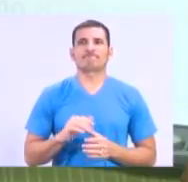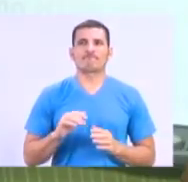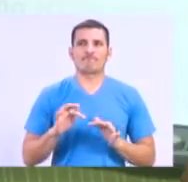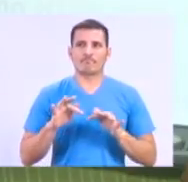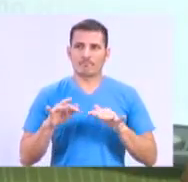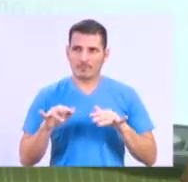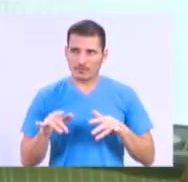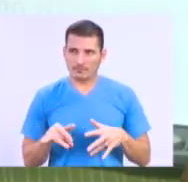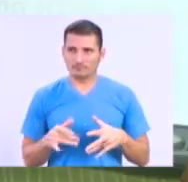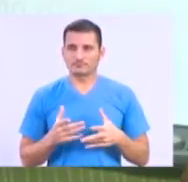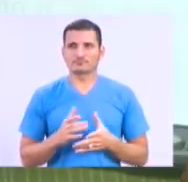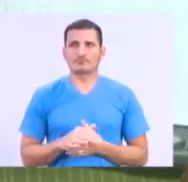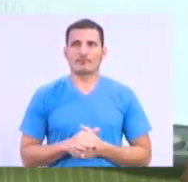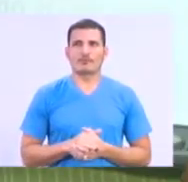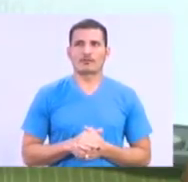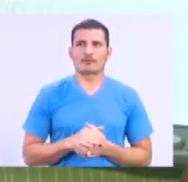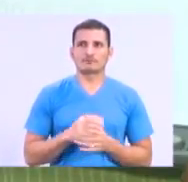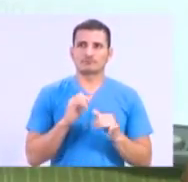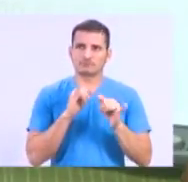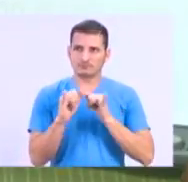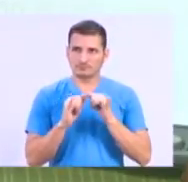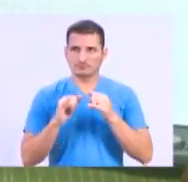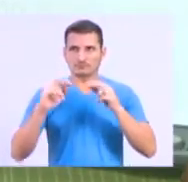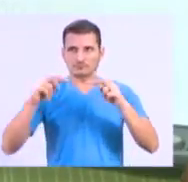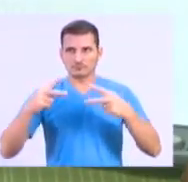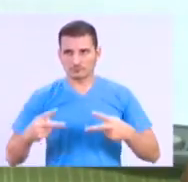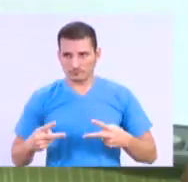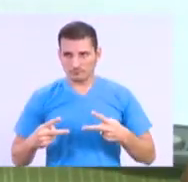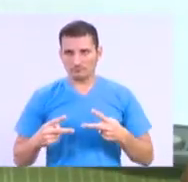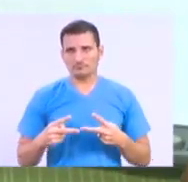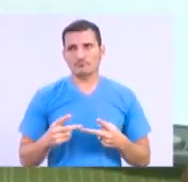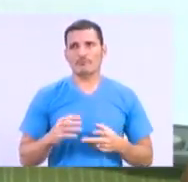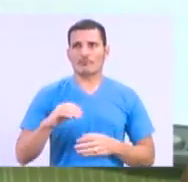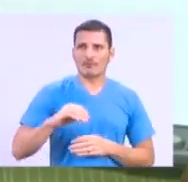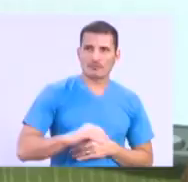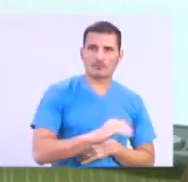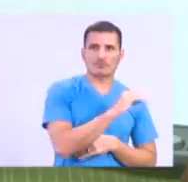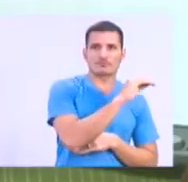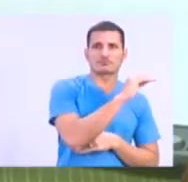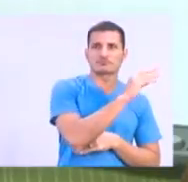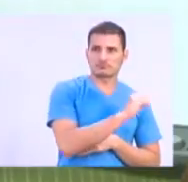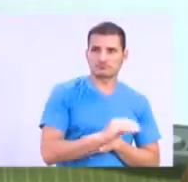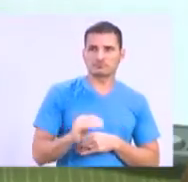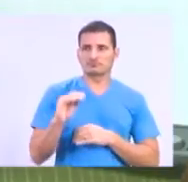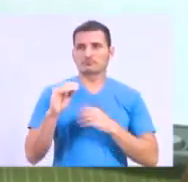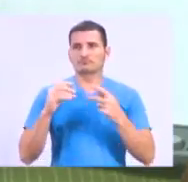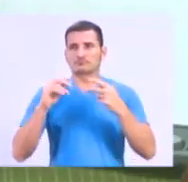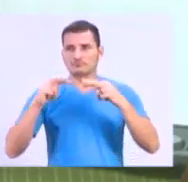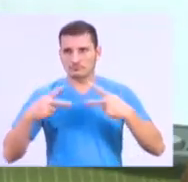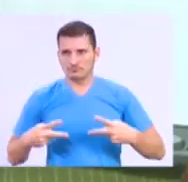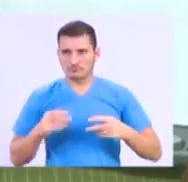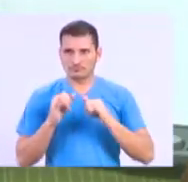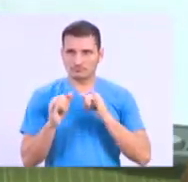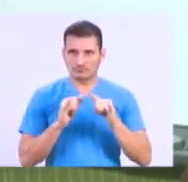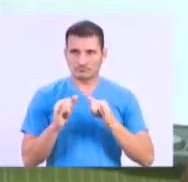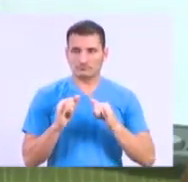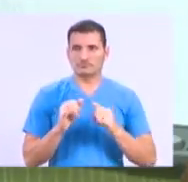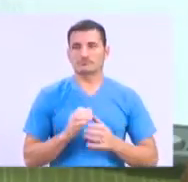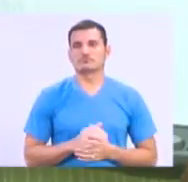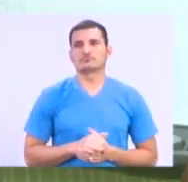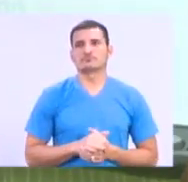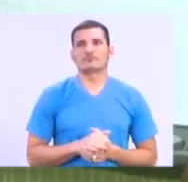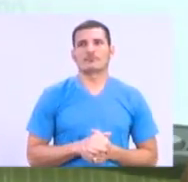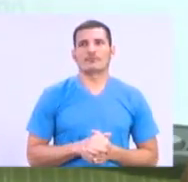envia informações HTML e recebe informações HTML. Por trás, ele não sabe o que está acontecendo, né, e ele não